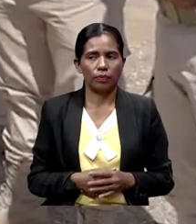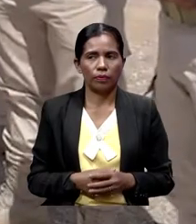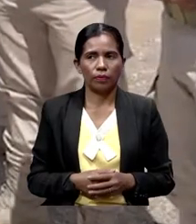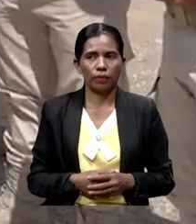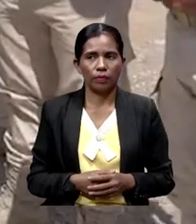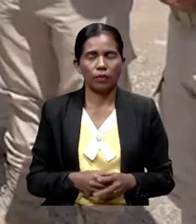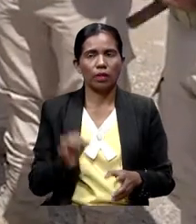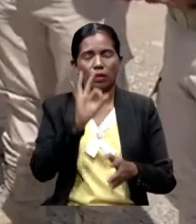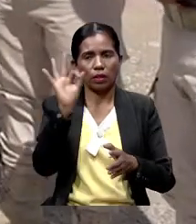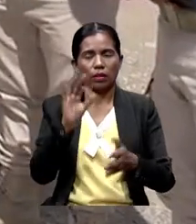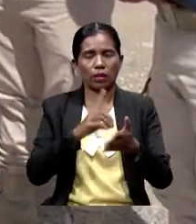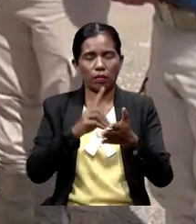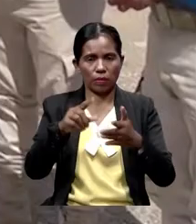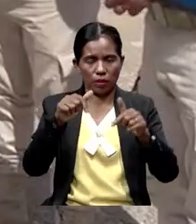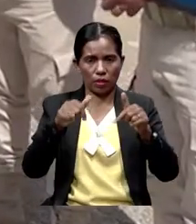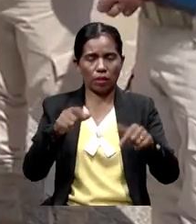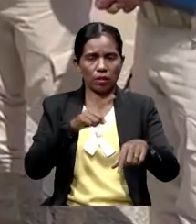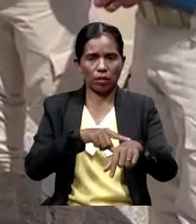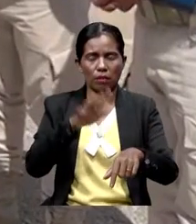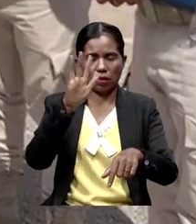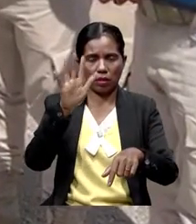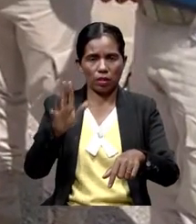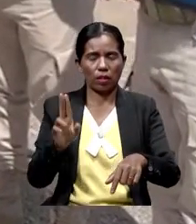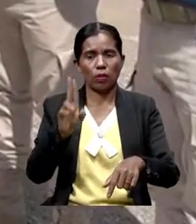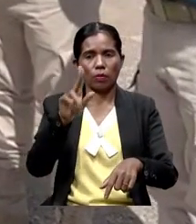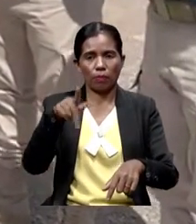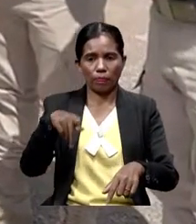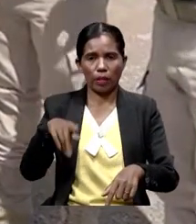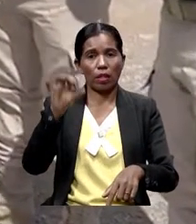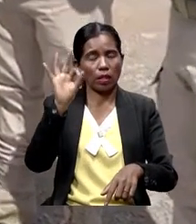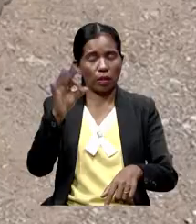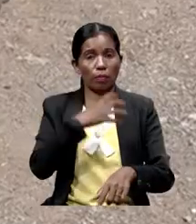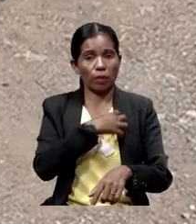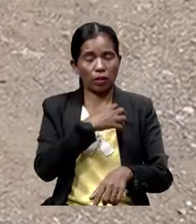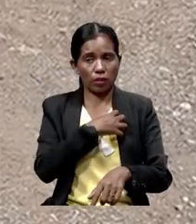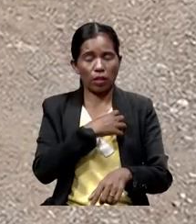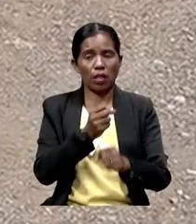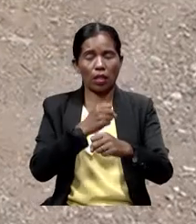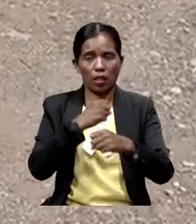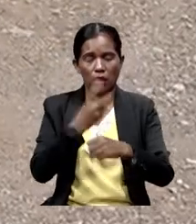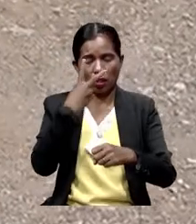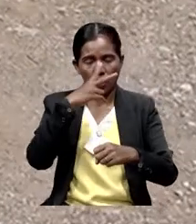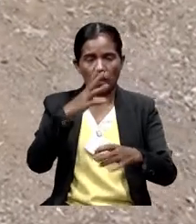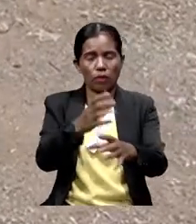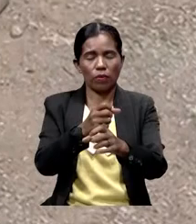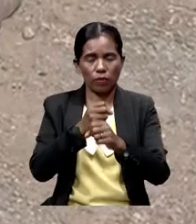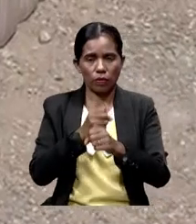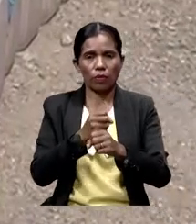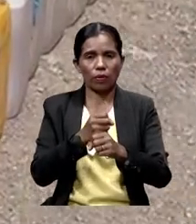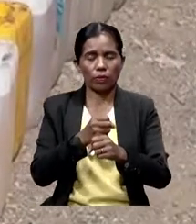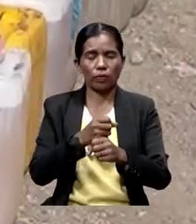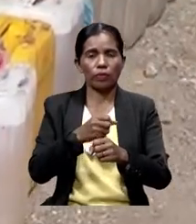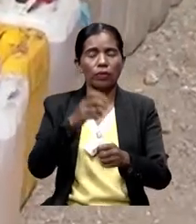E a sexta semana, né, mais ou menos, tuculima madrugada, Unidade Polícia Marítima e Companhia Bravo, a operação consegue prender minerai e a